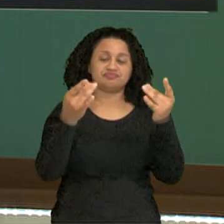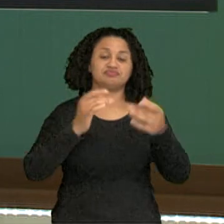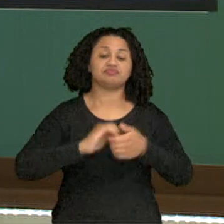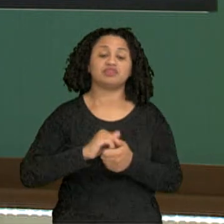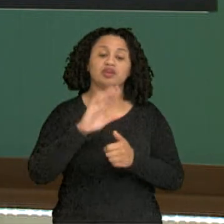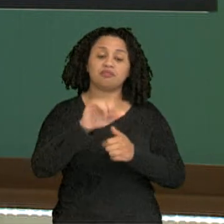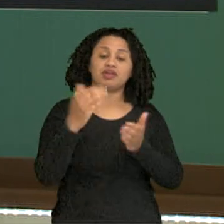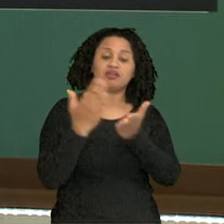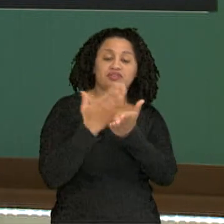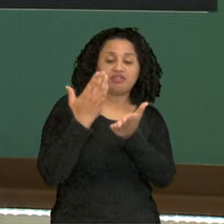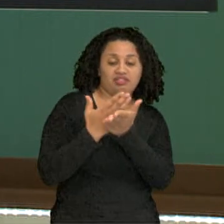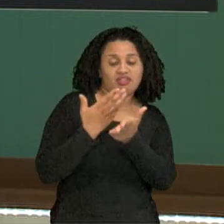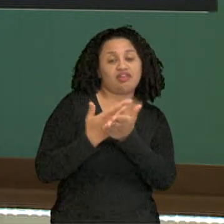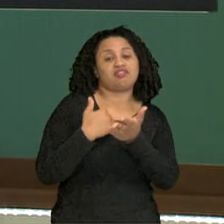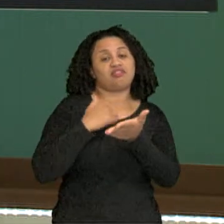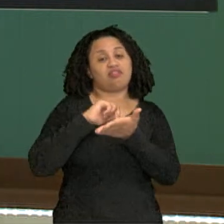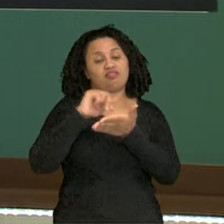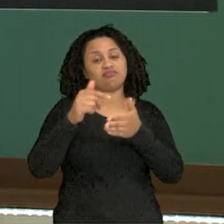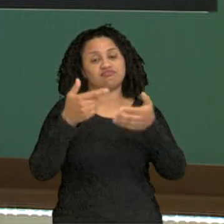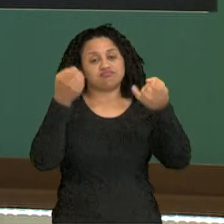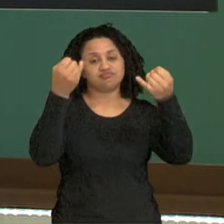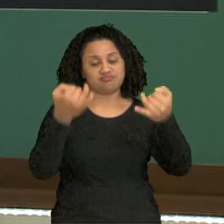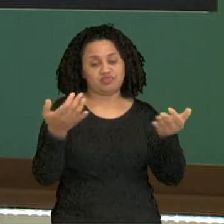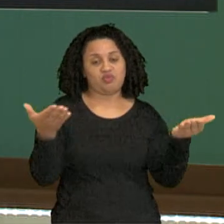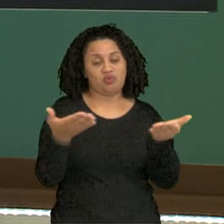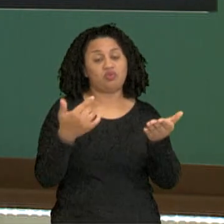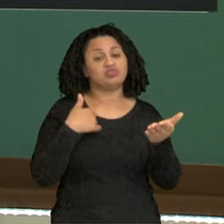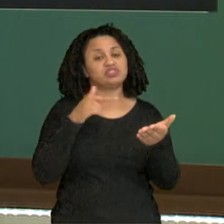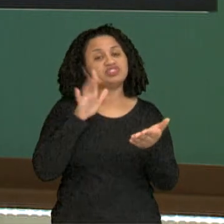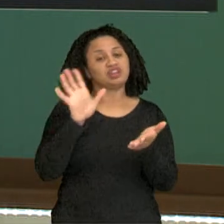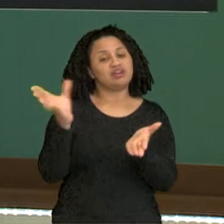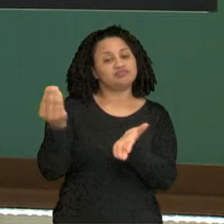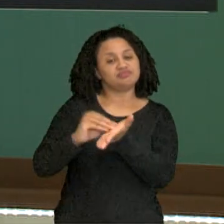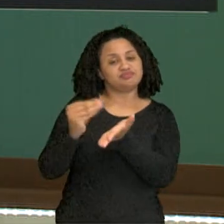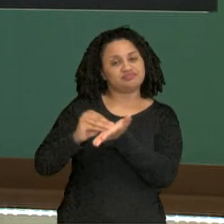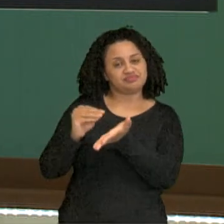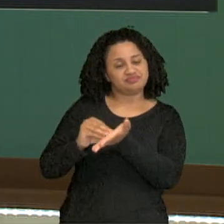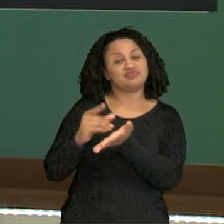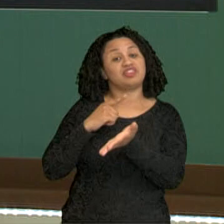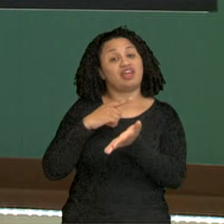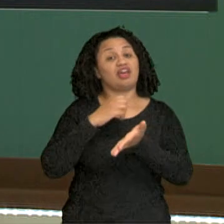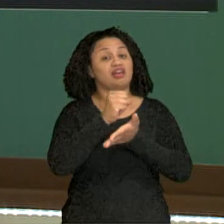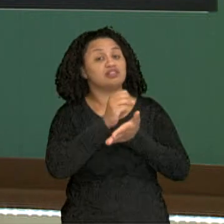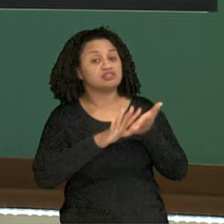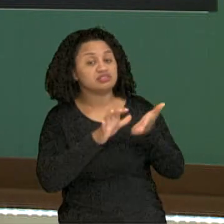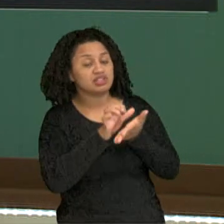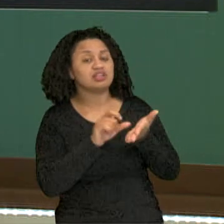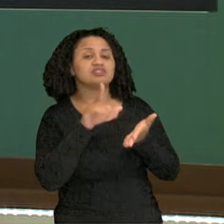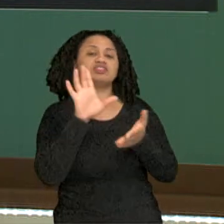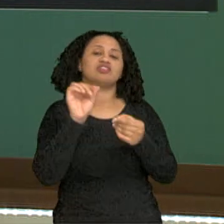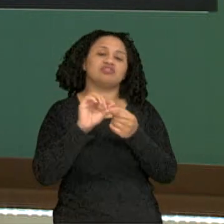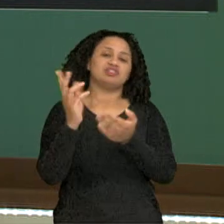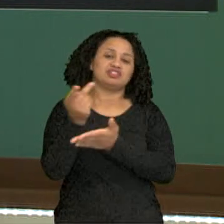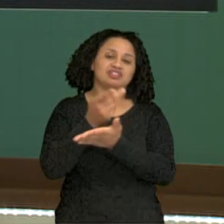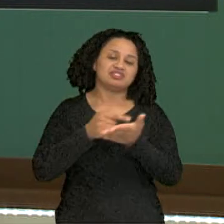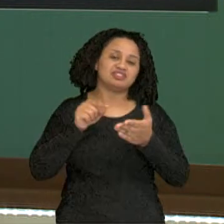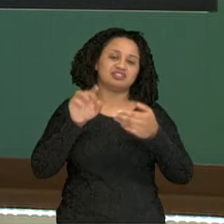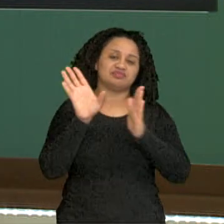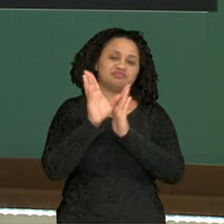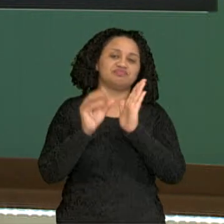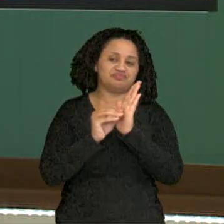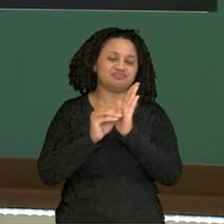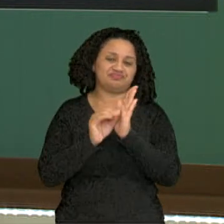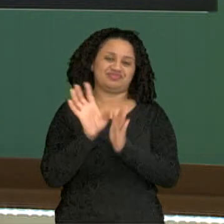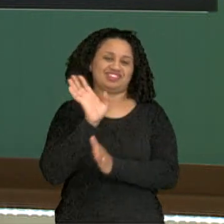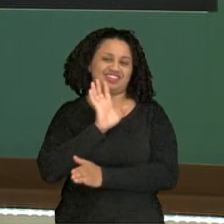porque muitas coisas que eu vou falar, vocês anotaram, tem nas atividades. Você fez até desenho sobre o assunto, não